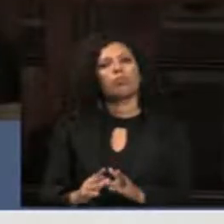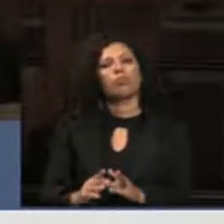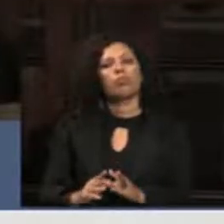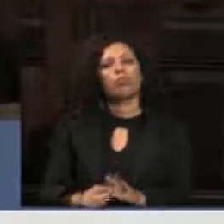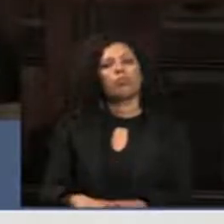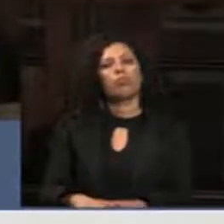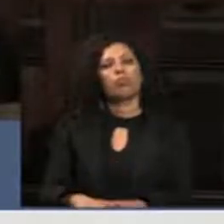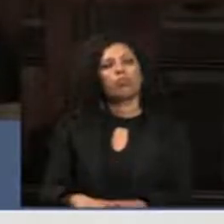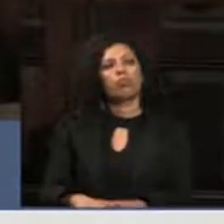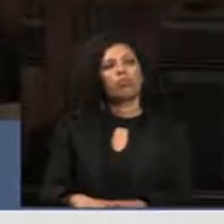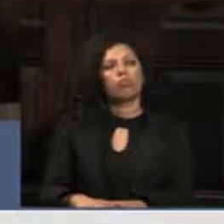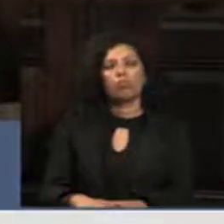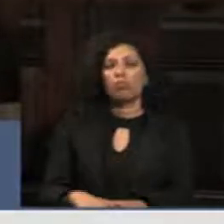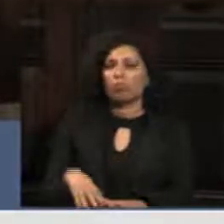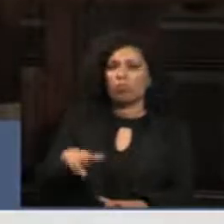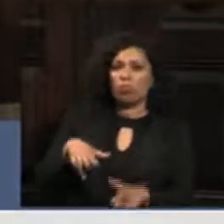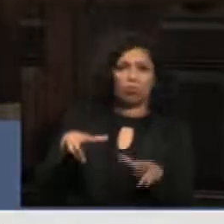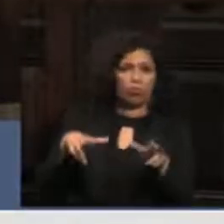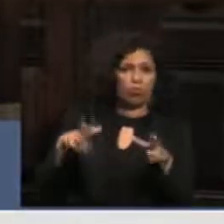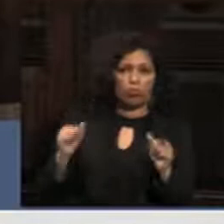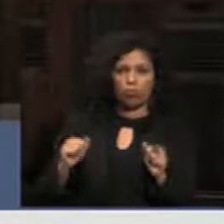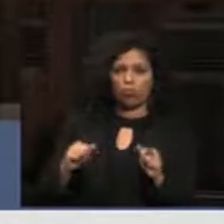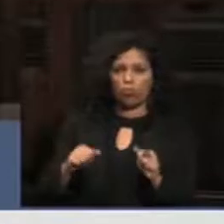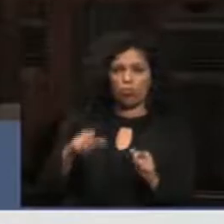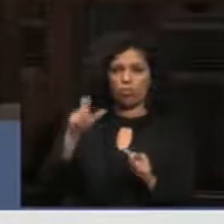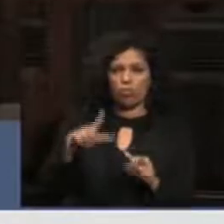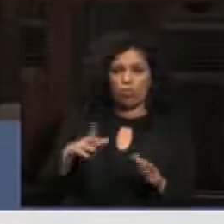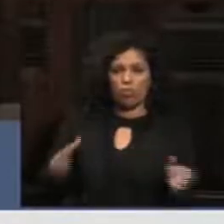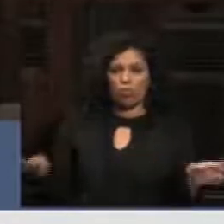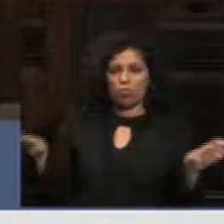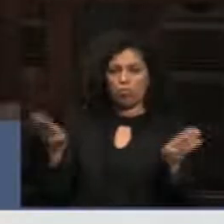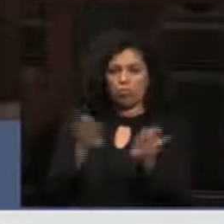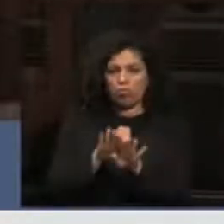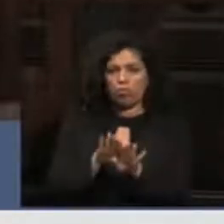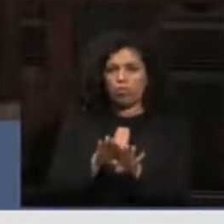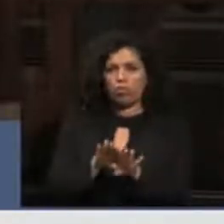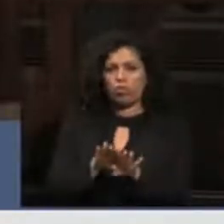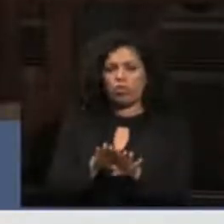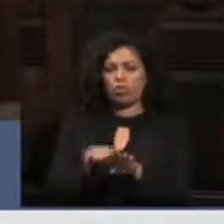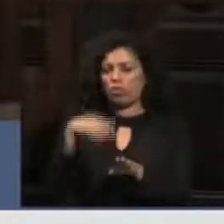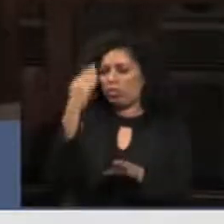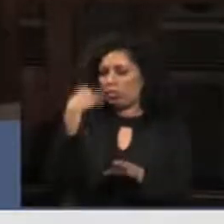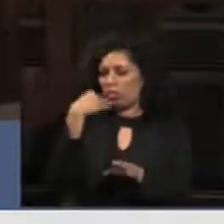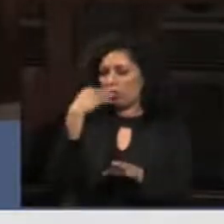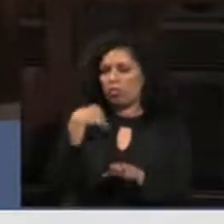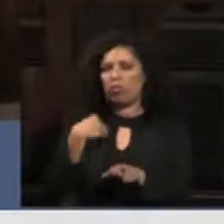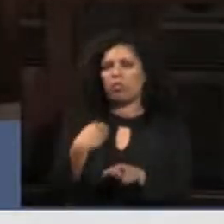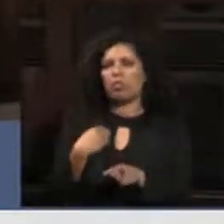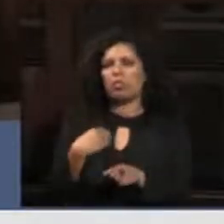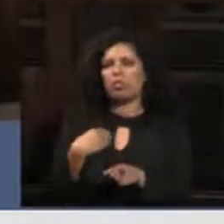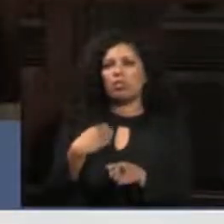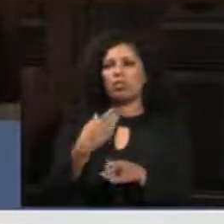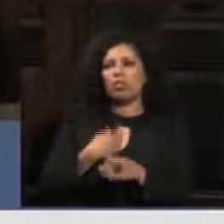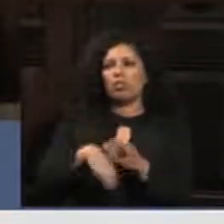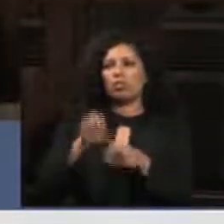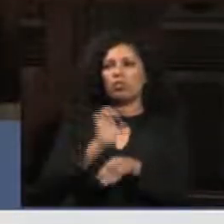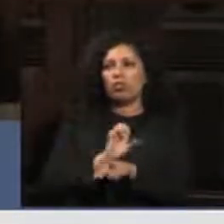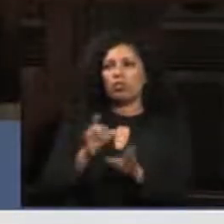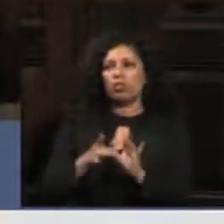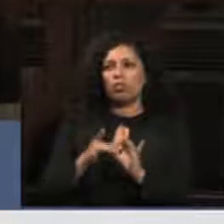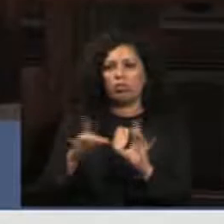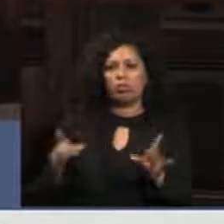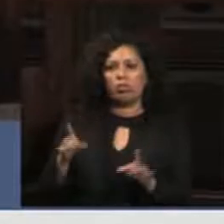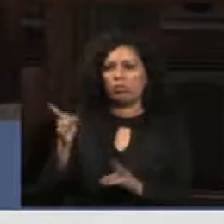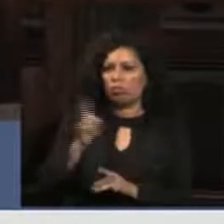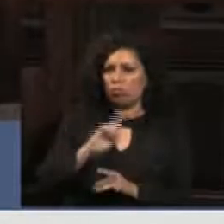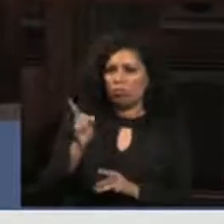é e nunca será o fechamento e o enfraquecimento da nossa democracia. Não